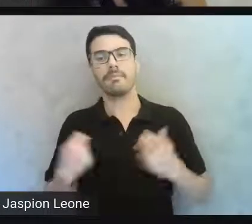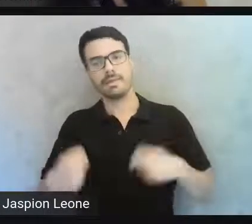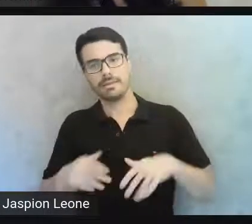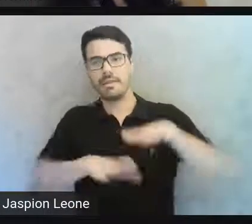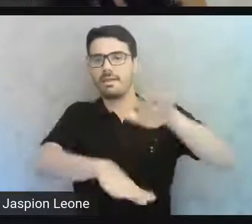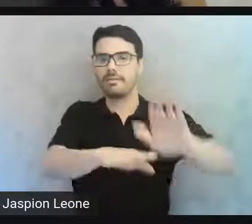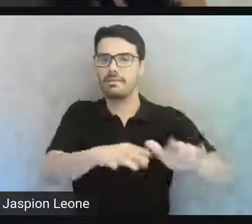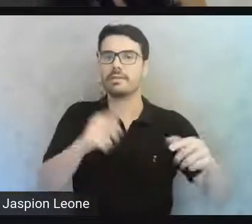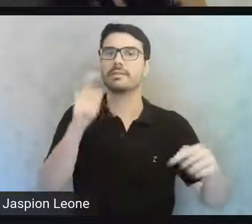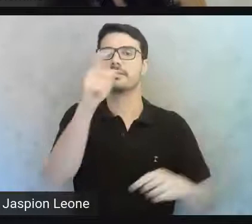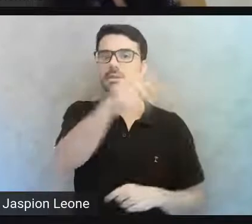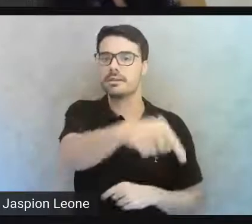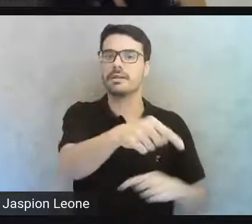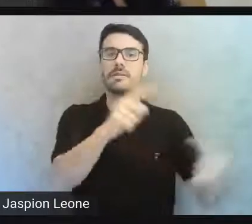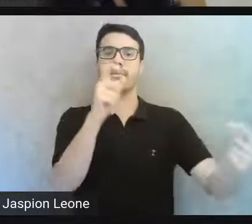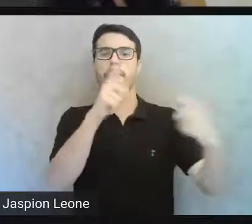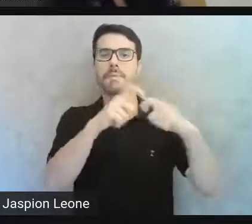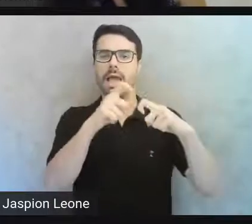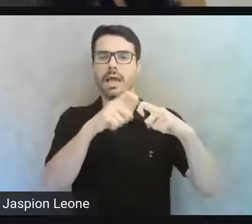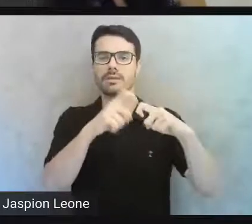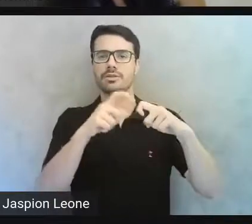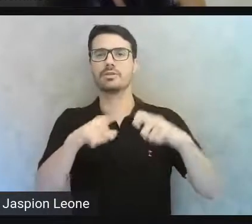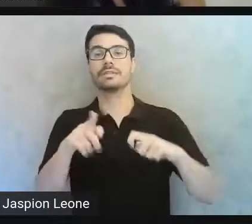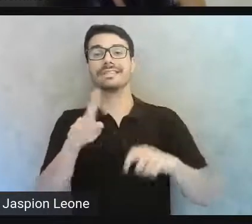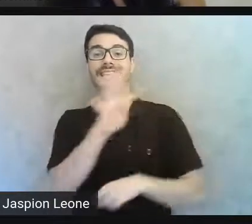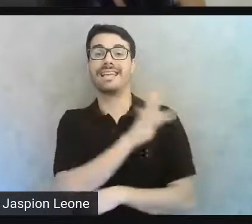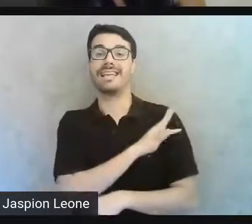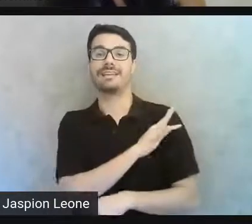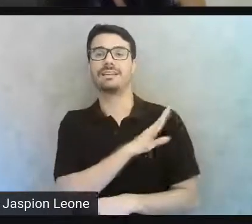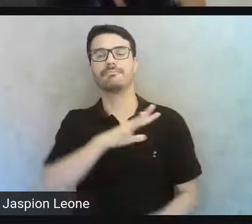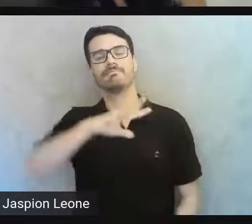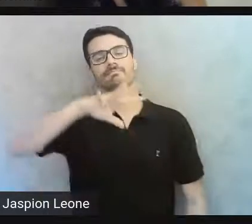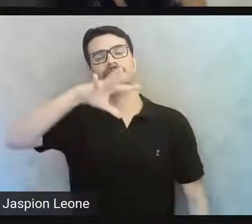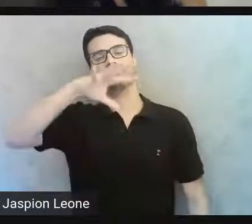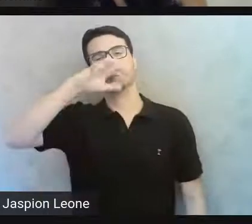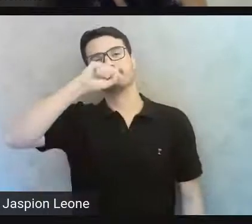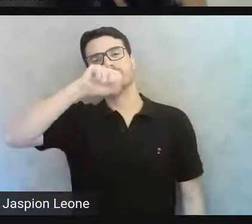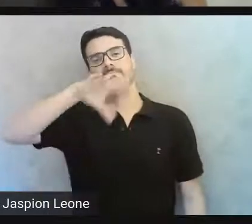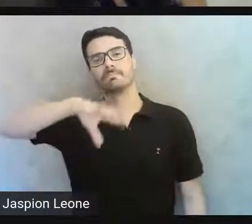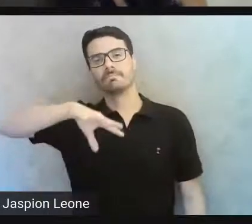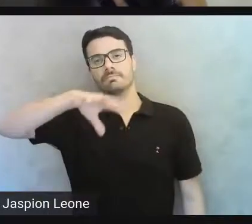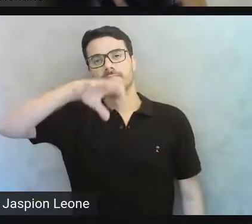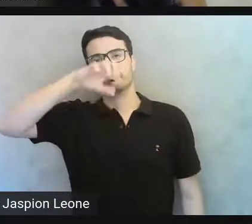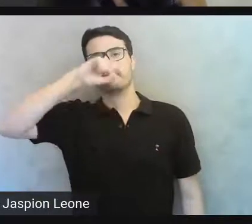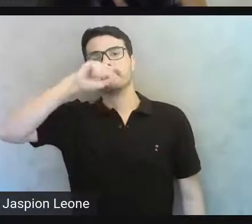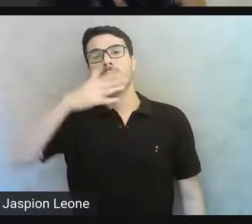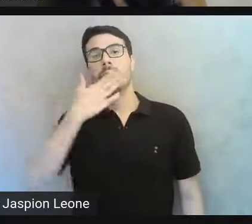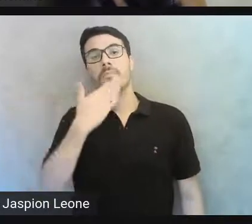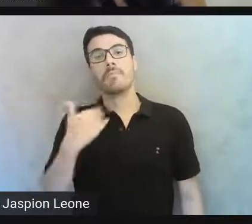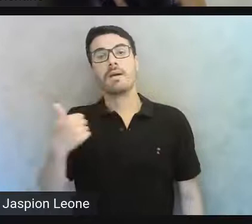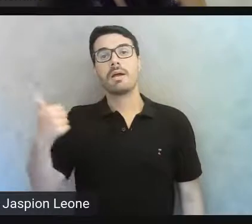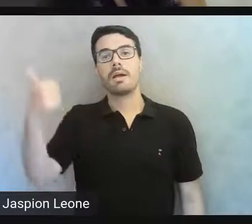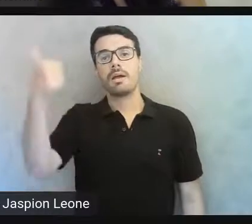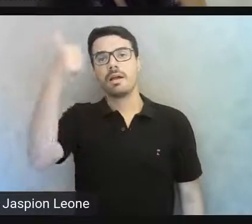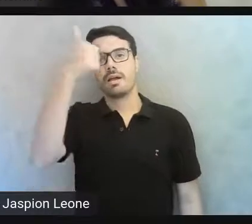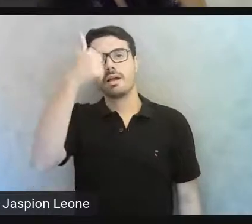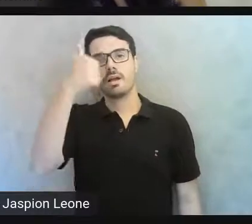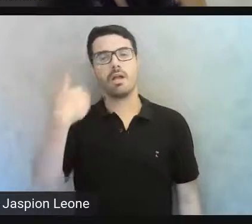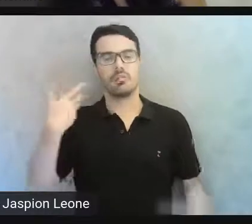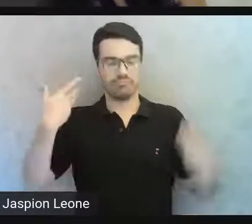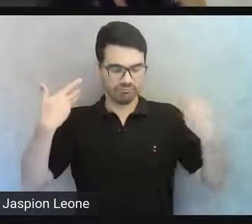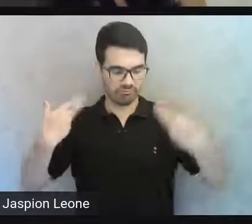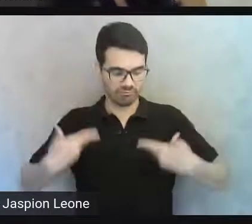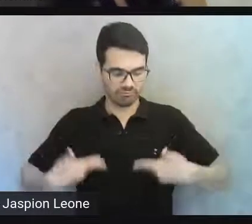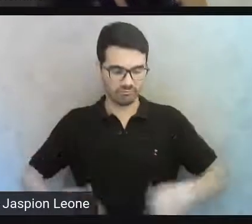aprender muita técnica de respiração, porque a técnica de respiração é uma das melhores para acalmar o sistema nervoso, para justamente